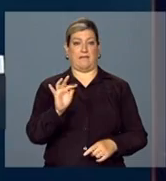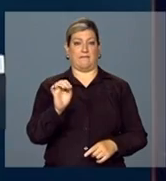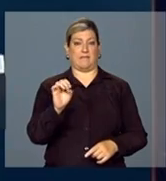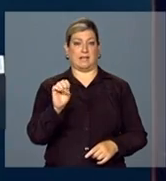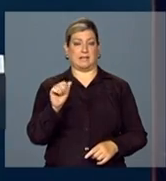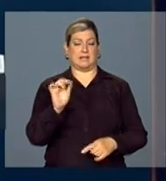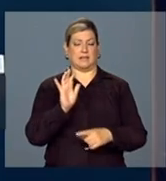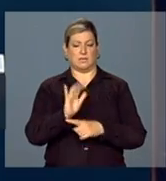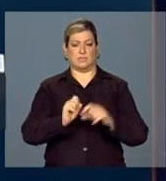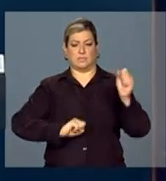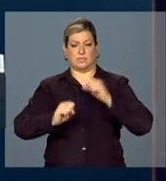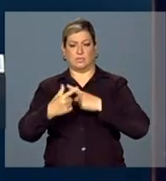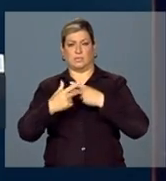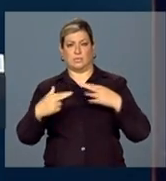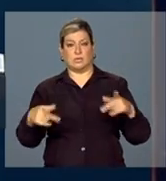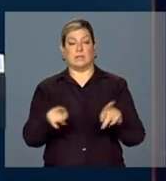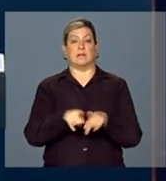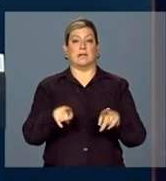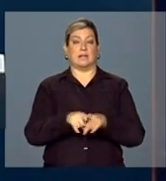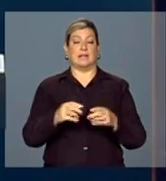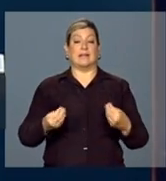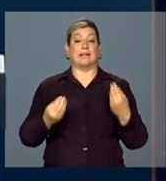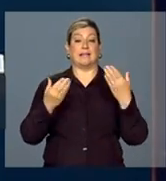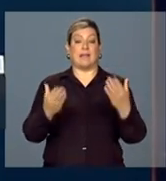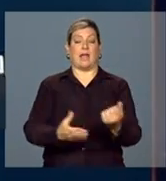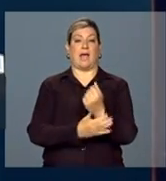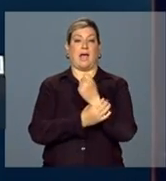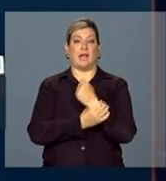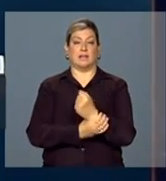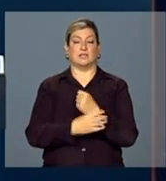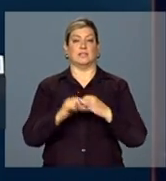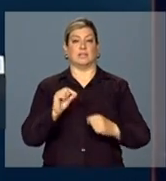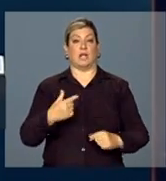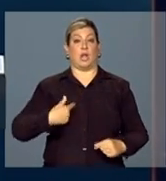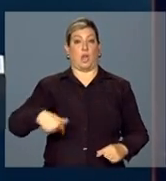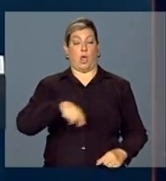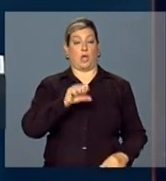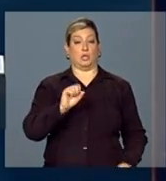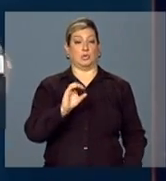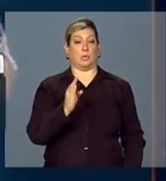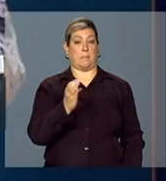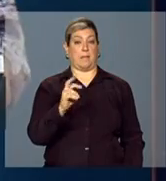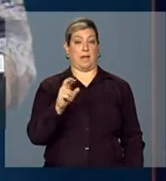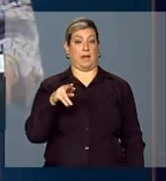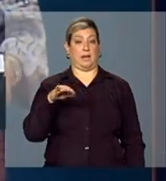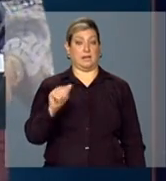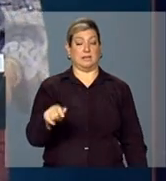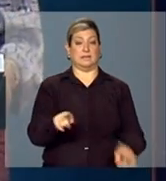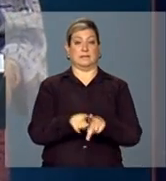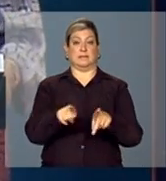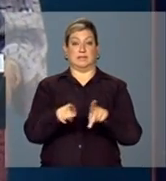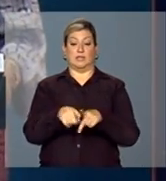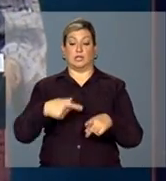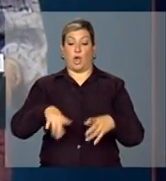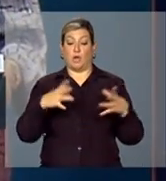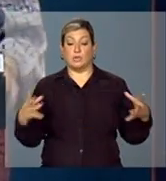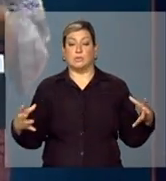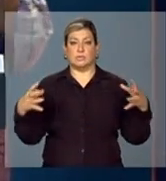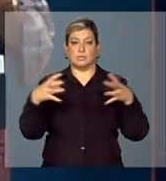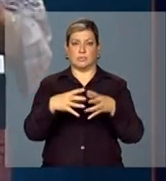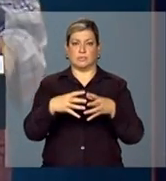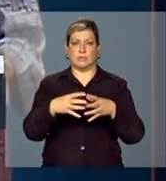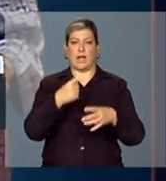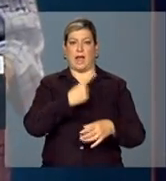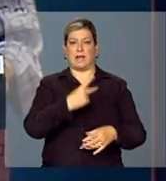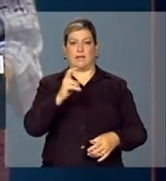contribuição a dar na garantia da nossa soberania e nos inserirmos de